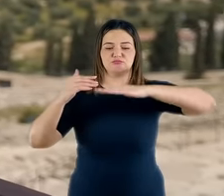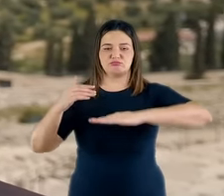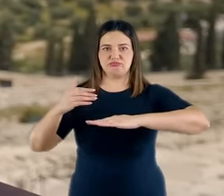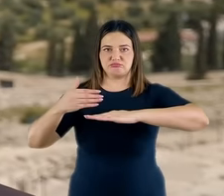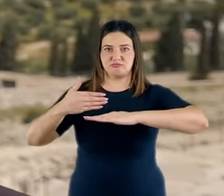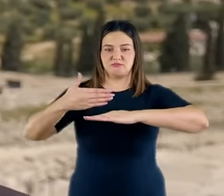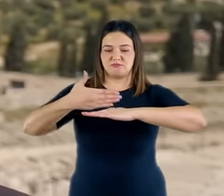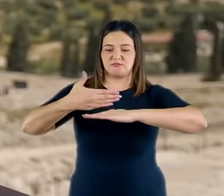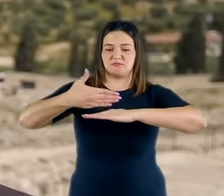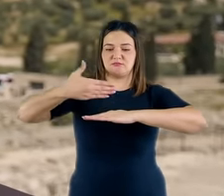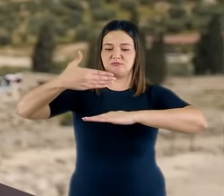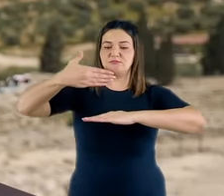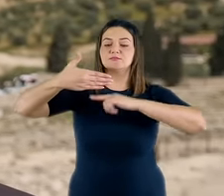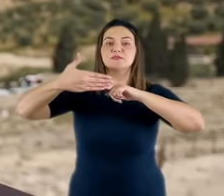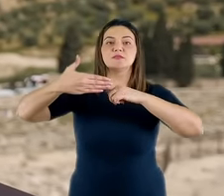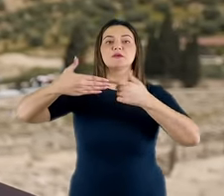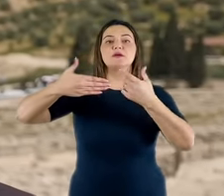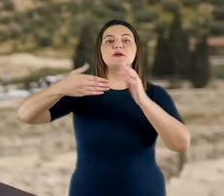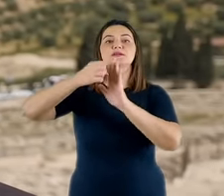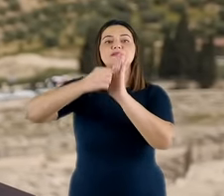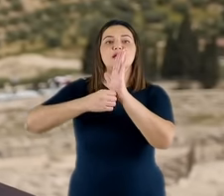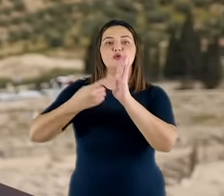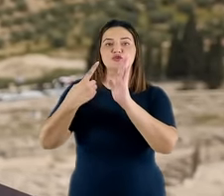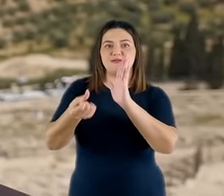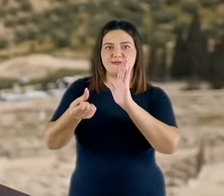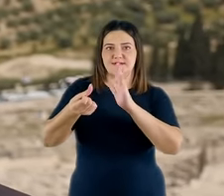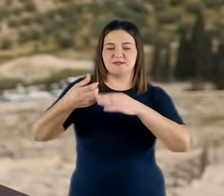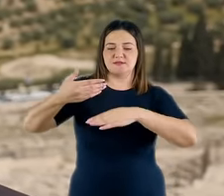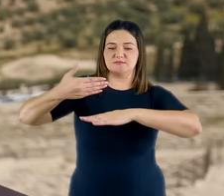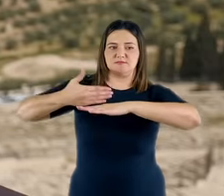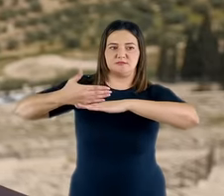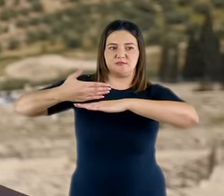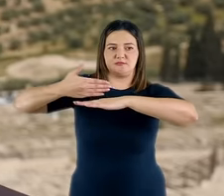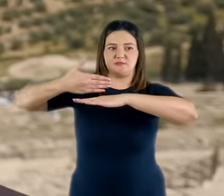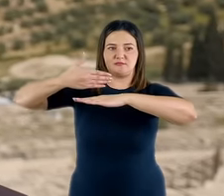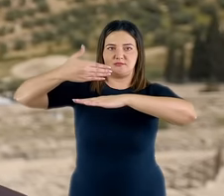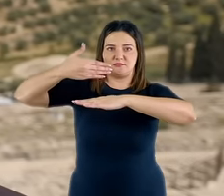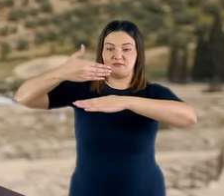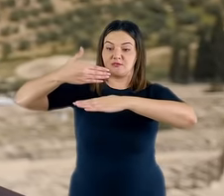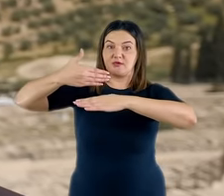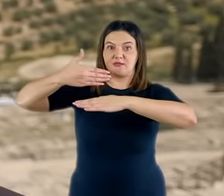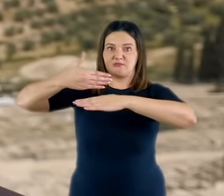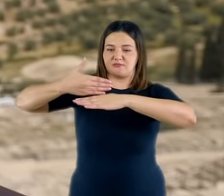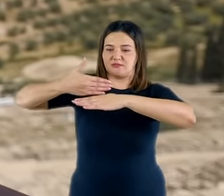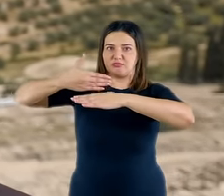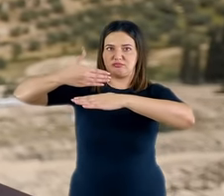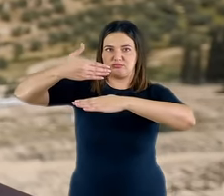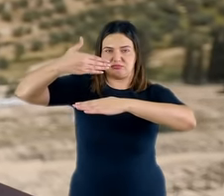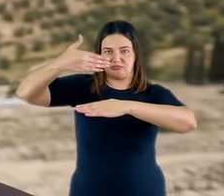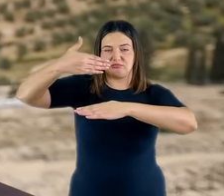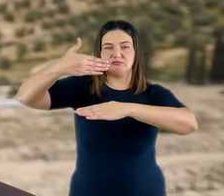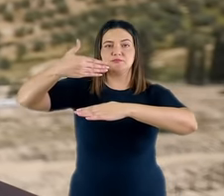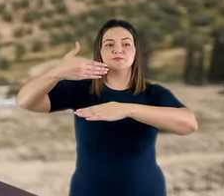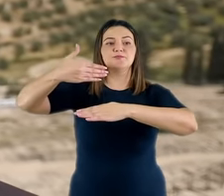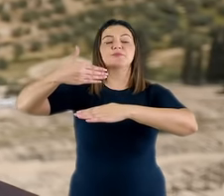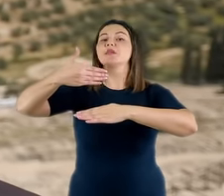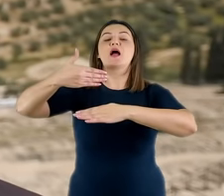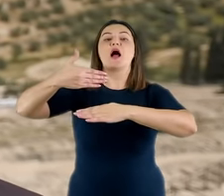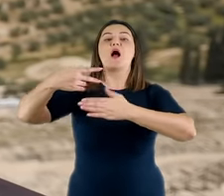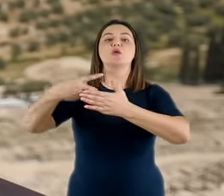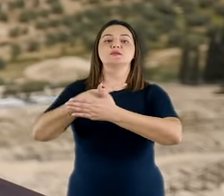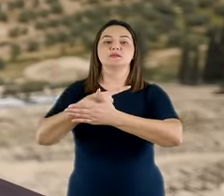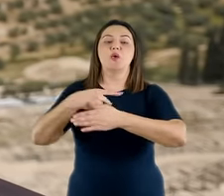ser vista, e a do século XVI, uma alinhada, sobreposta exatamente em cima da outra.